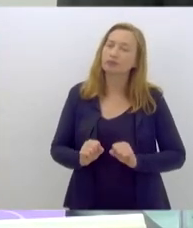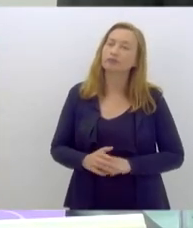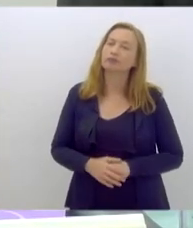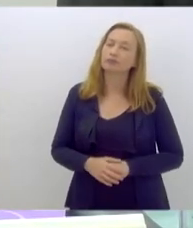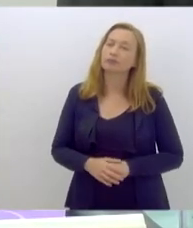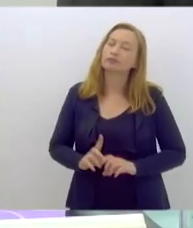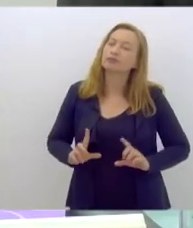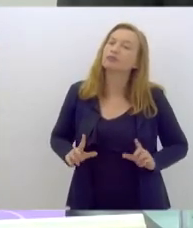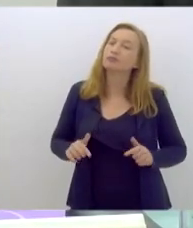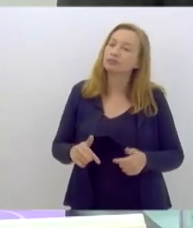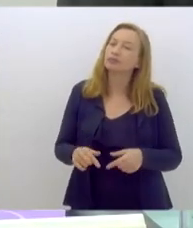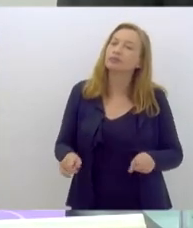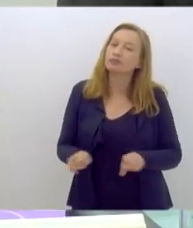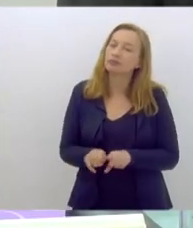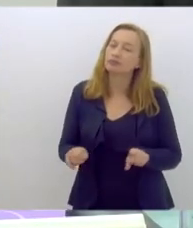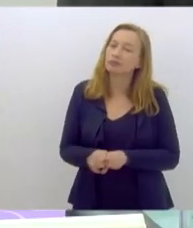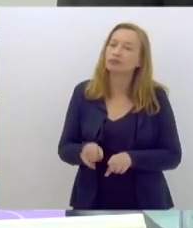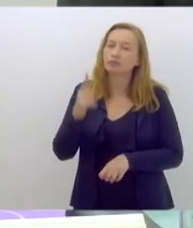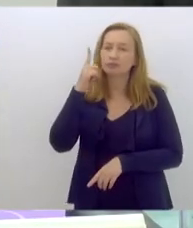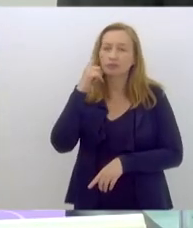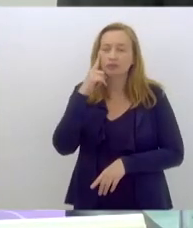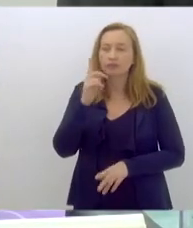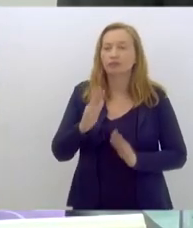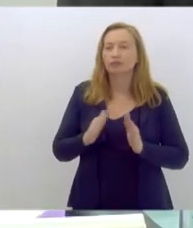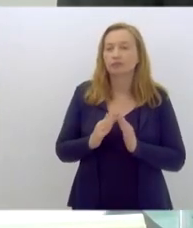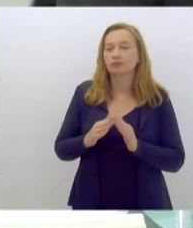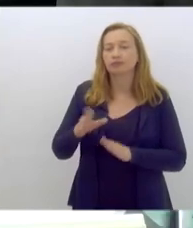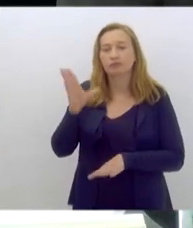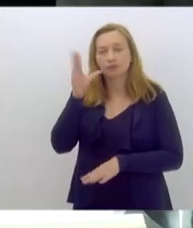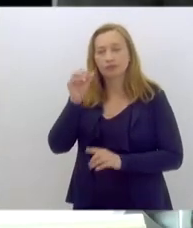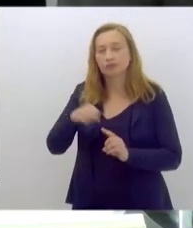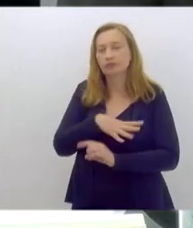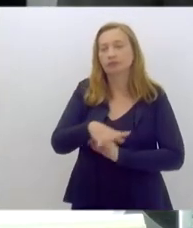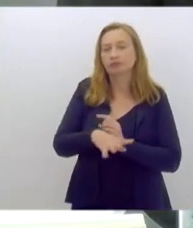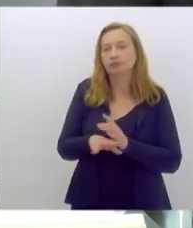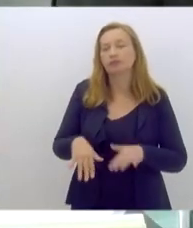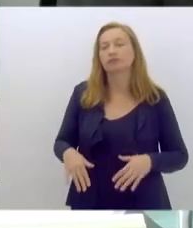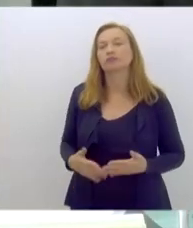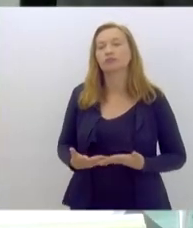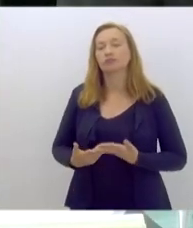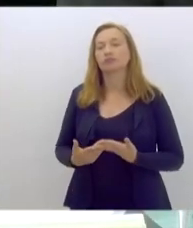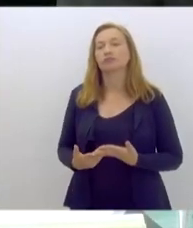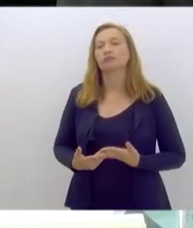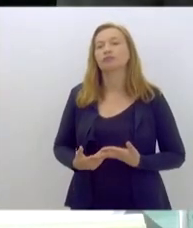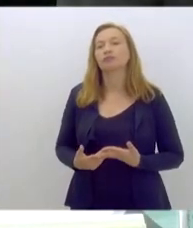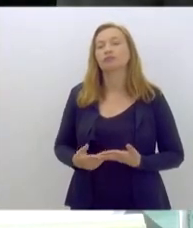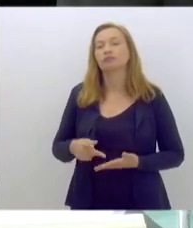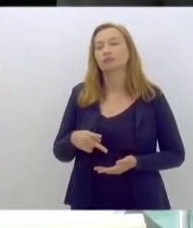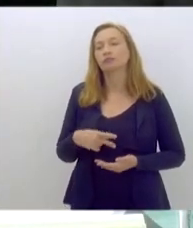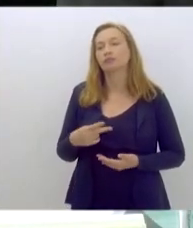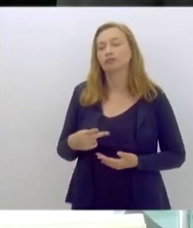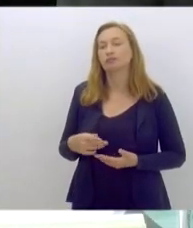atuar sobre tudo quando a gente pensar na habitação de interesse social e feitas essas considerações eu queria também